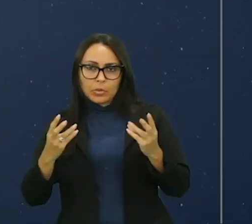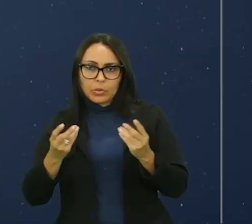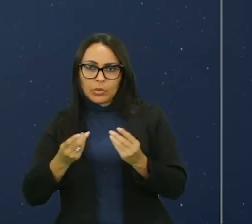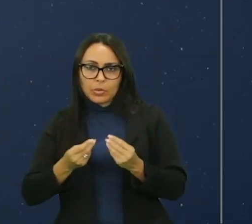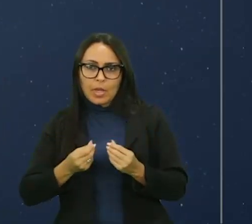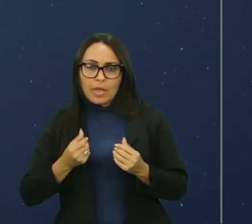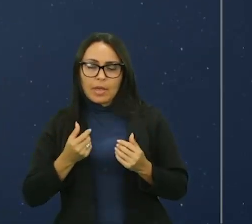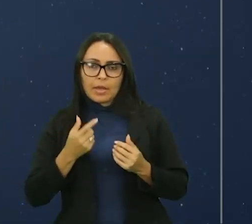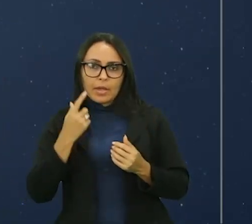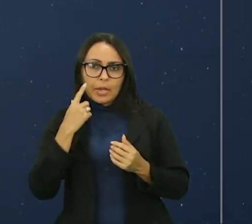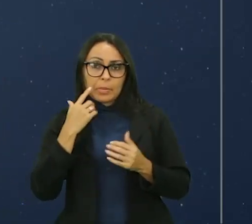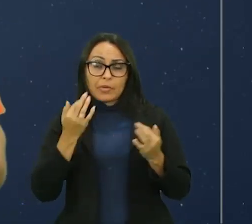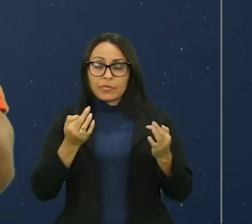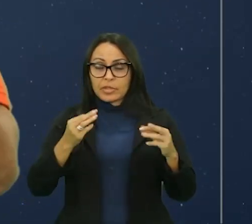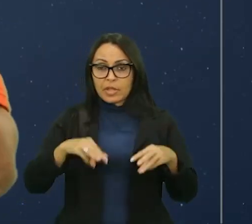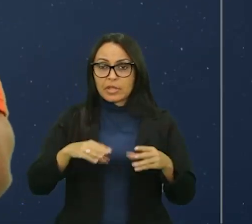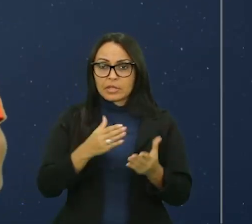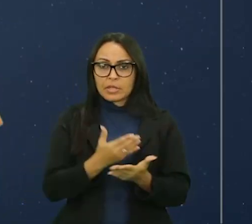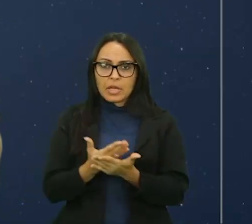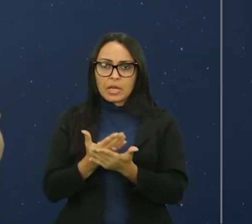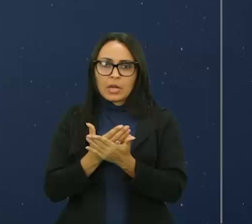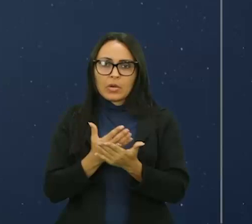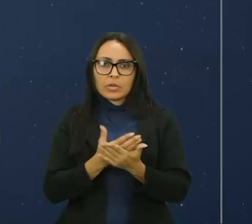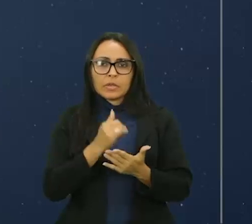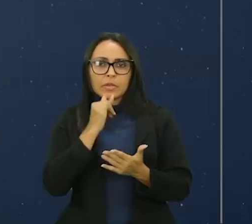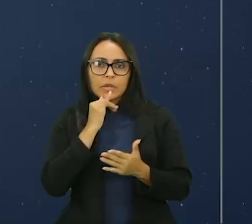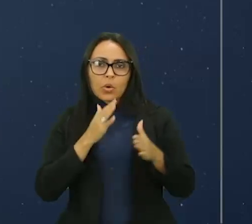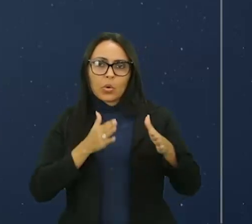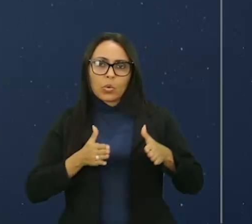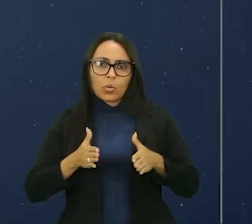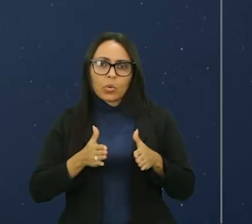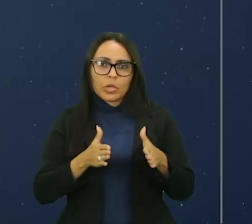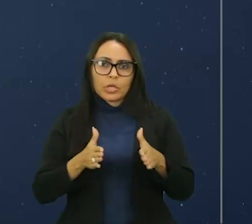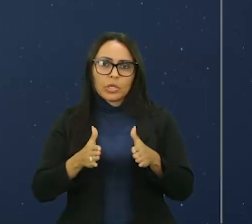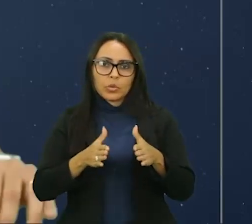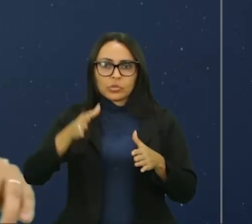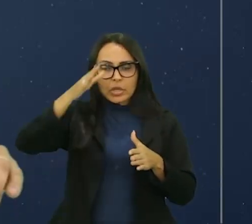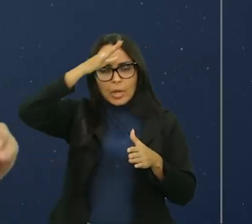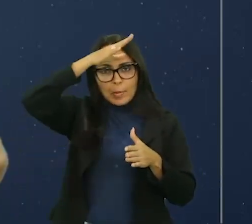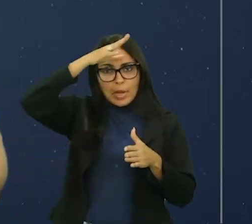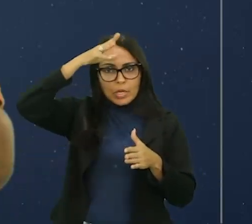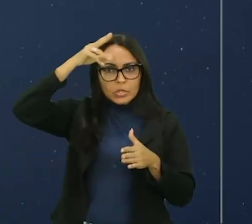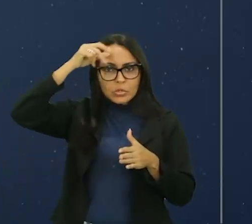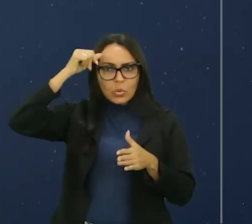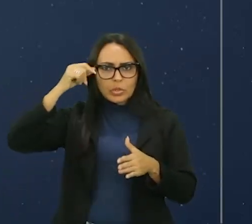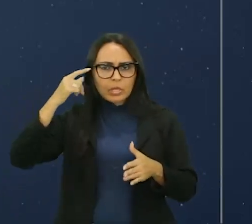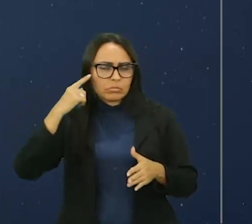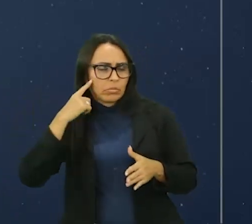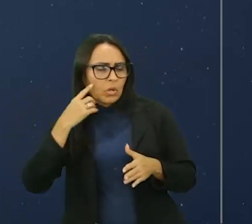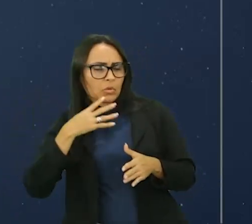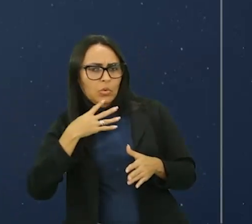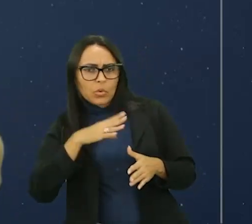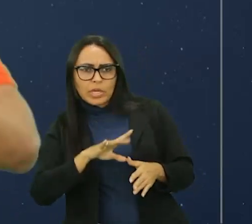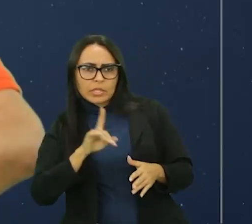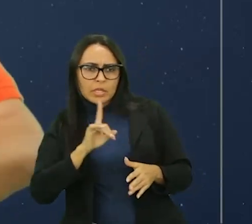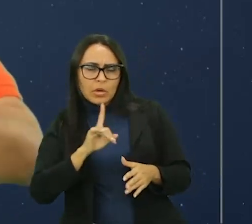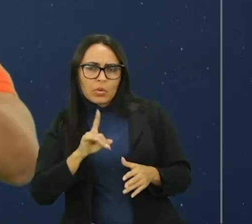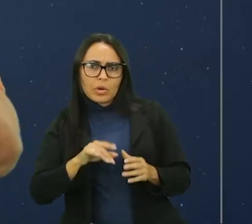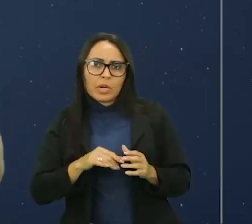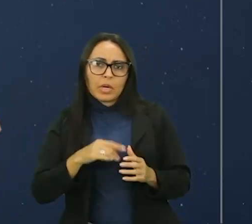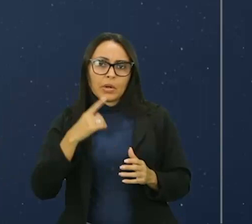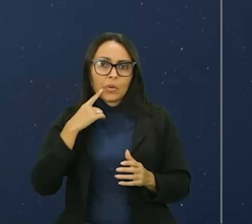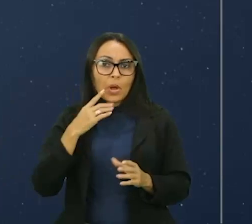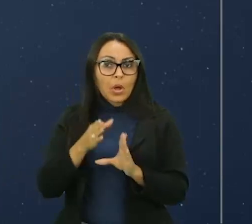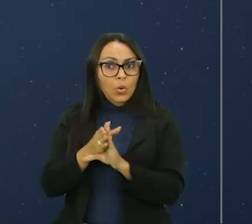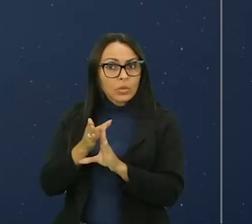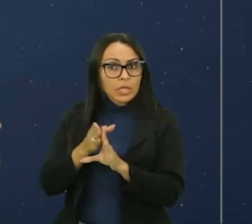quero para finalizar essa aula são os rios voadores da Amazônia. Cara, você nunca ouviu falar disso? Isso é sensacional. Te aconselho